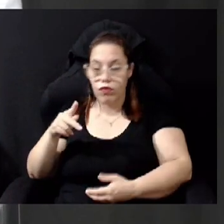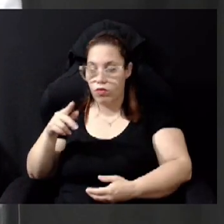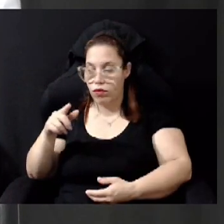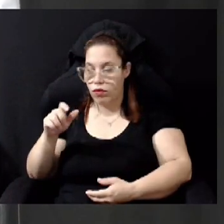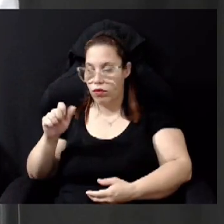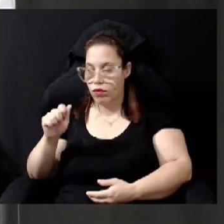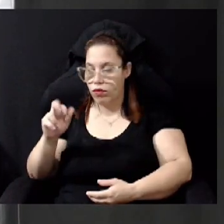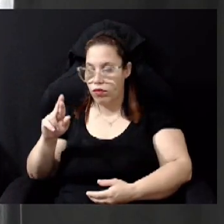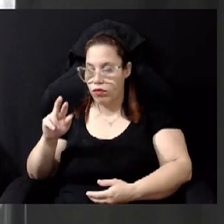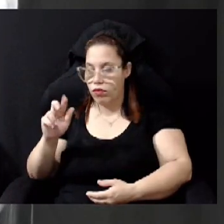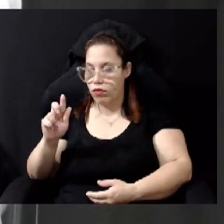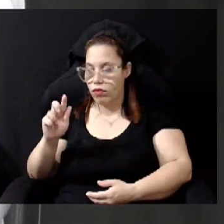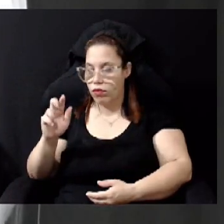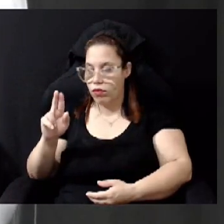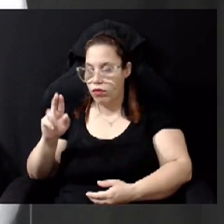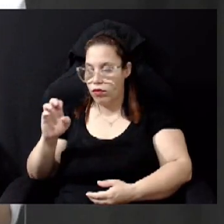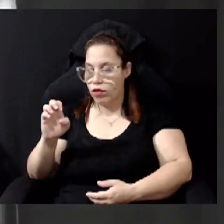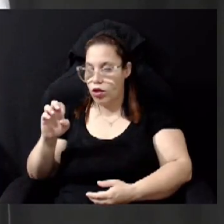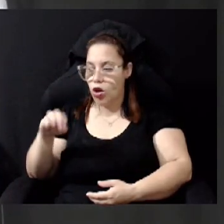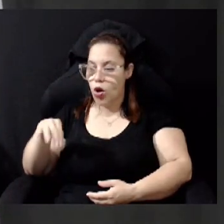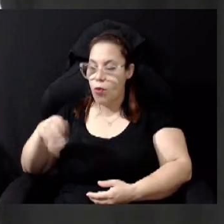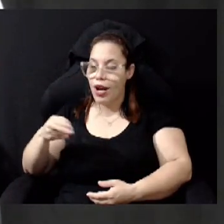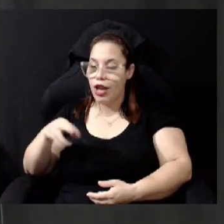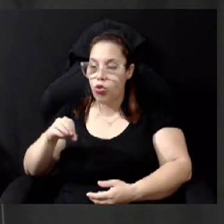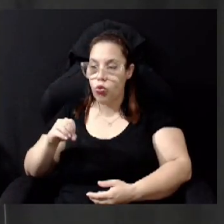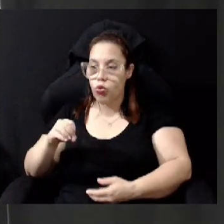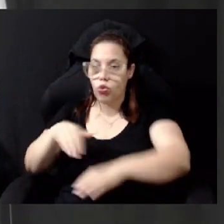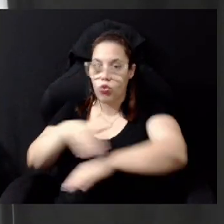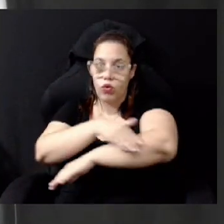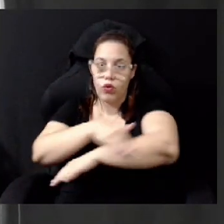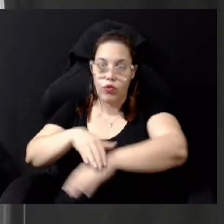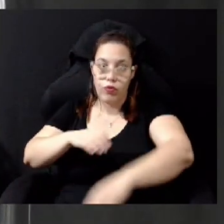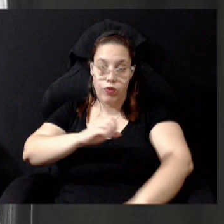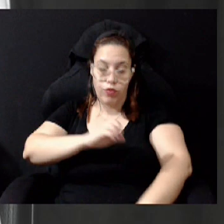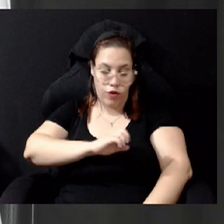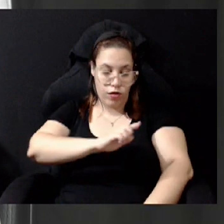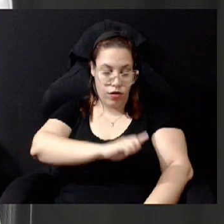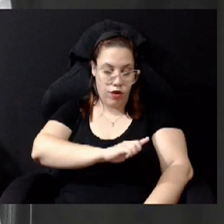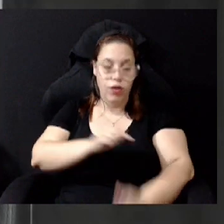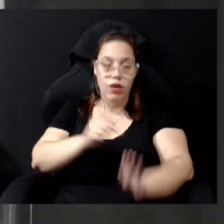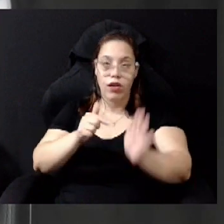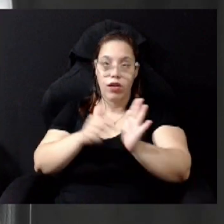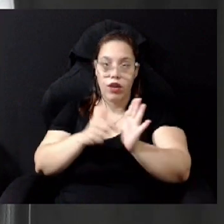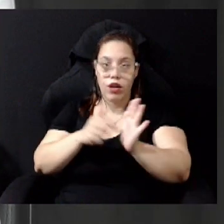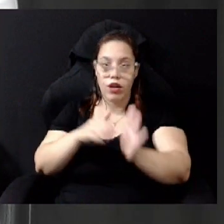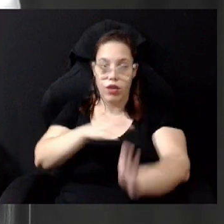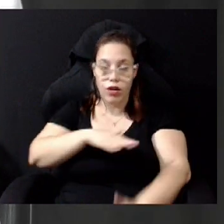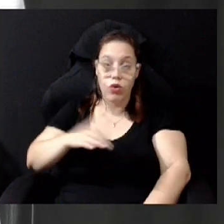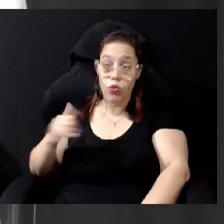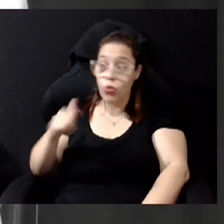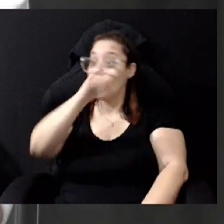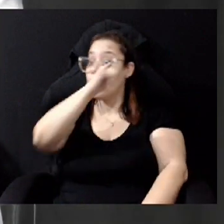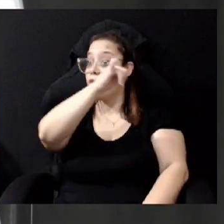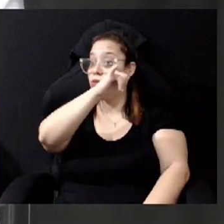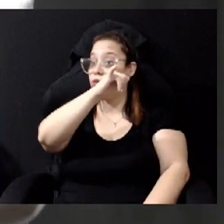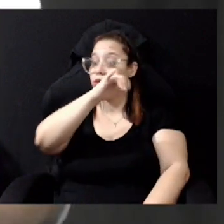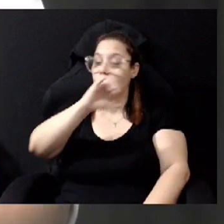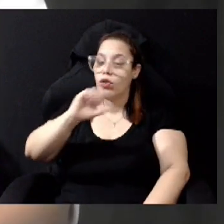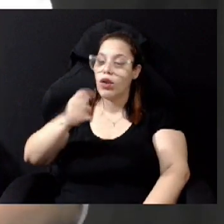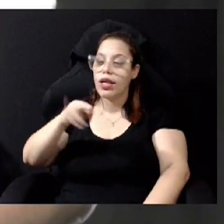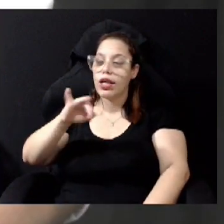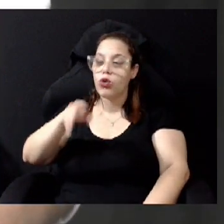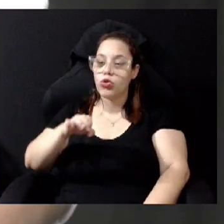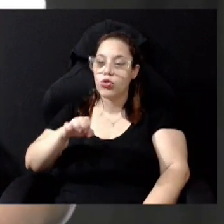Grande. O que é parque molhado? Parque molhado é uma coisa maravilhosa que eu vou tentar fazer um também na região do aeroporto e um no São José. É um